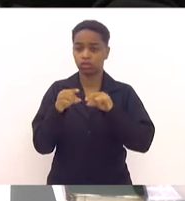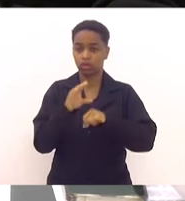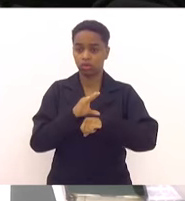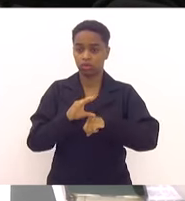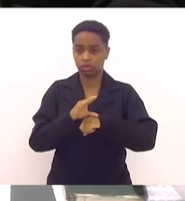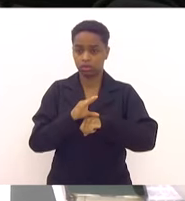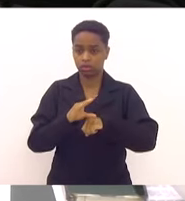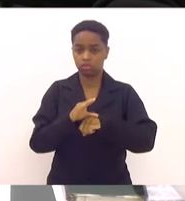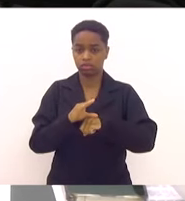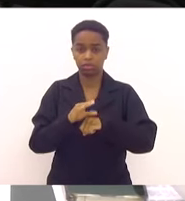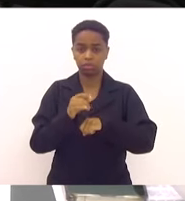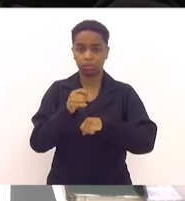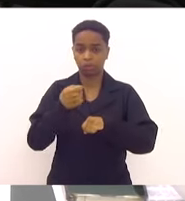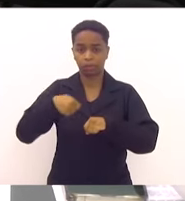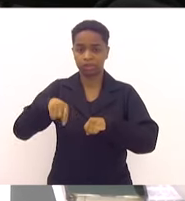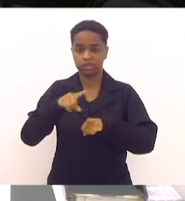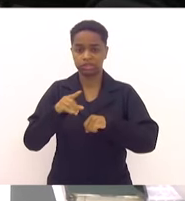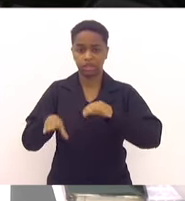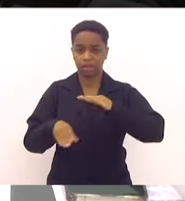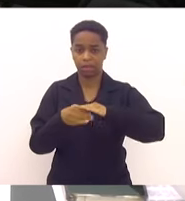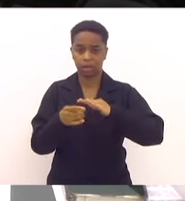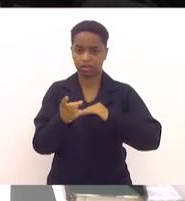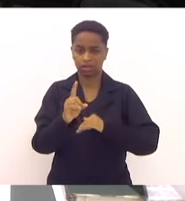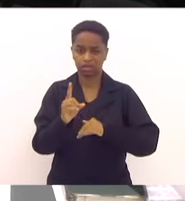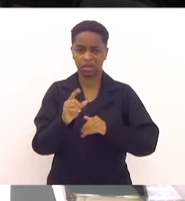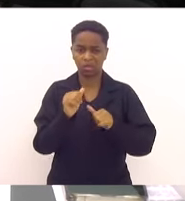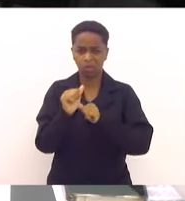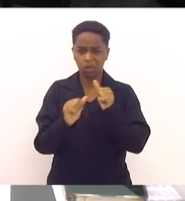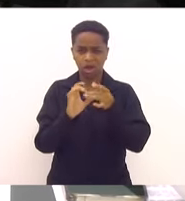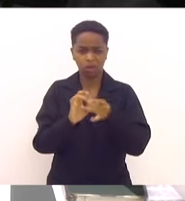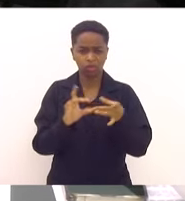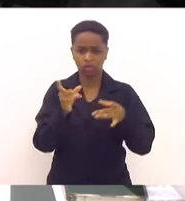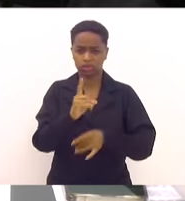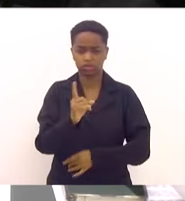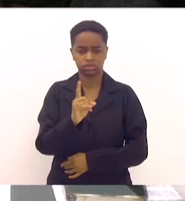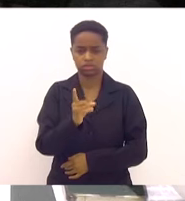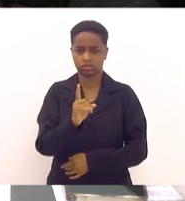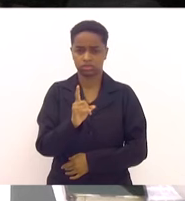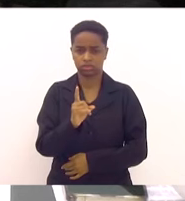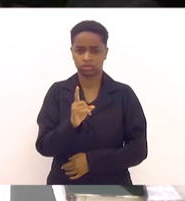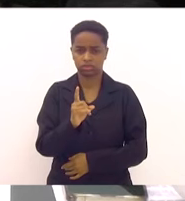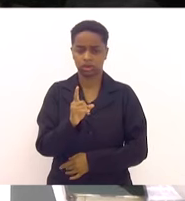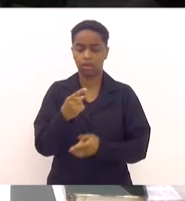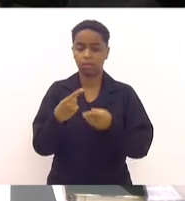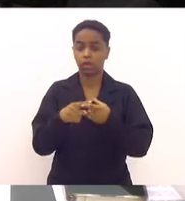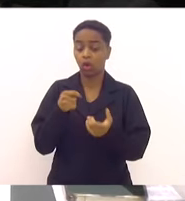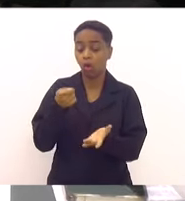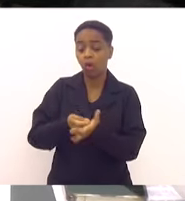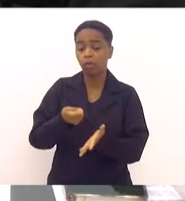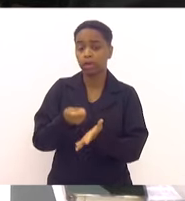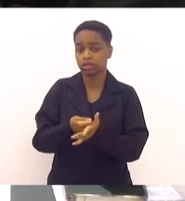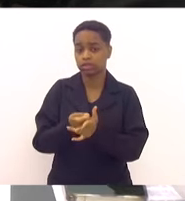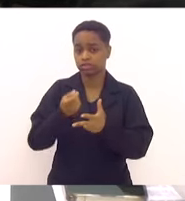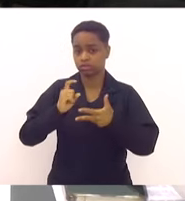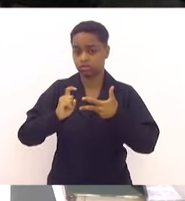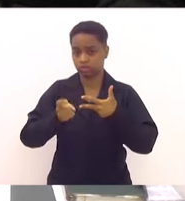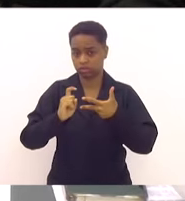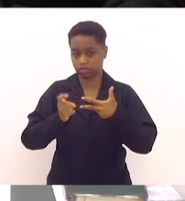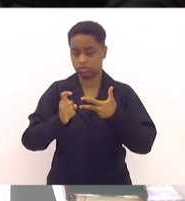constitucionalidade pura, sem nenhuma emenda. Não quero transformar em autorizativo. É um dever do Poder